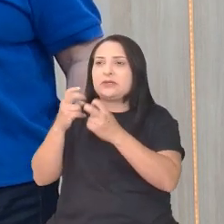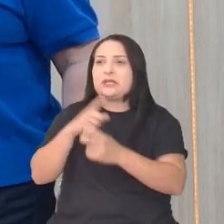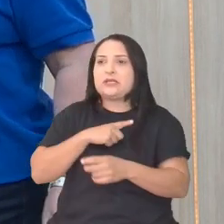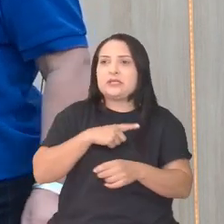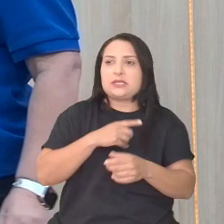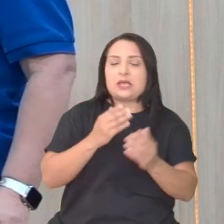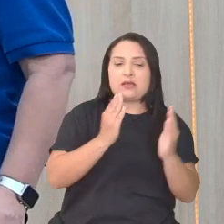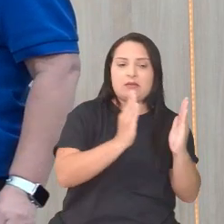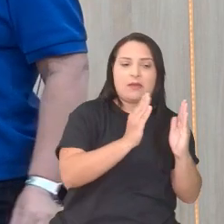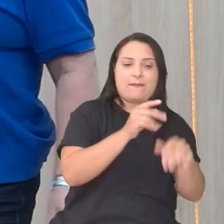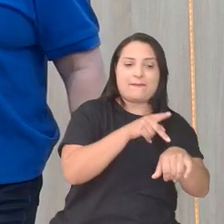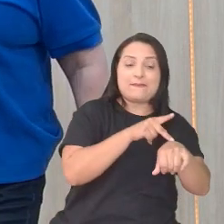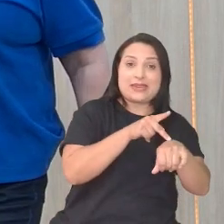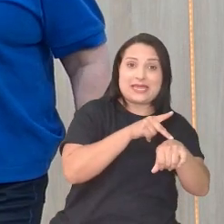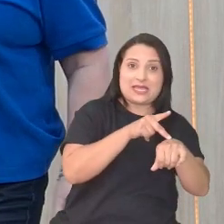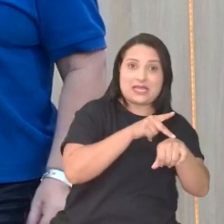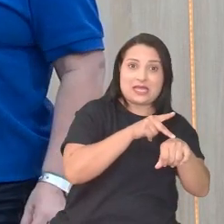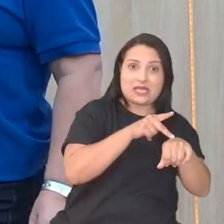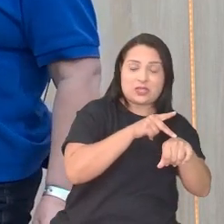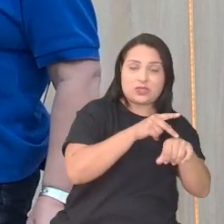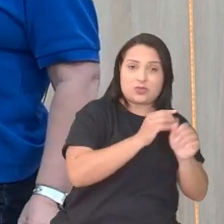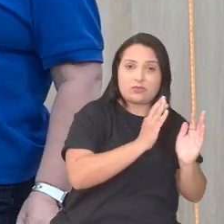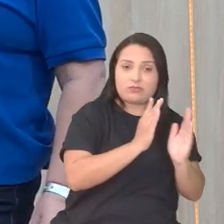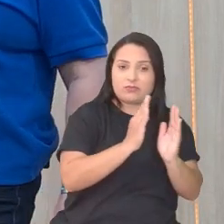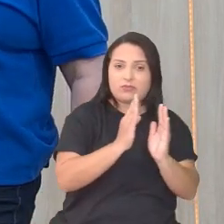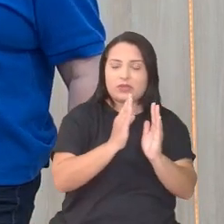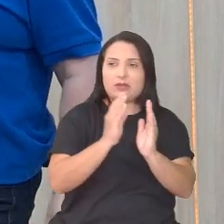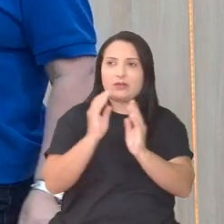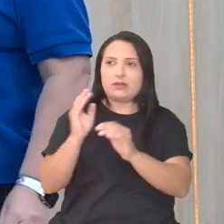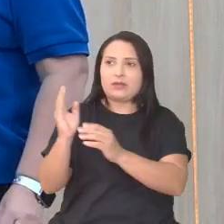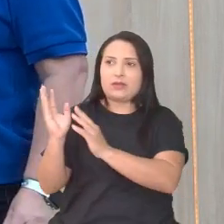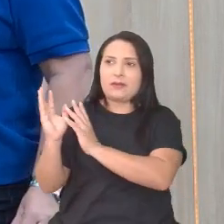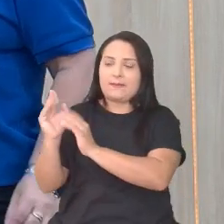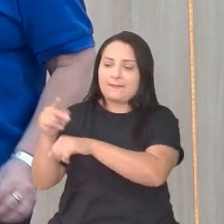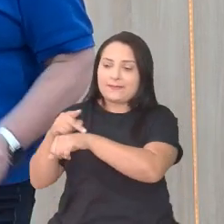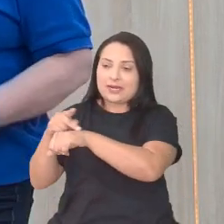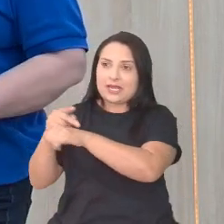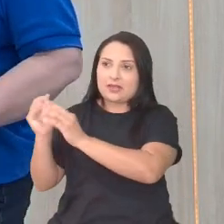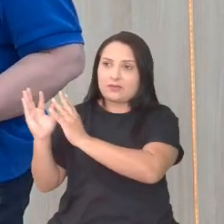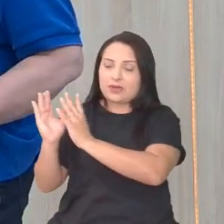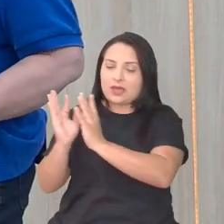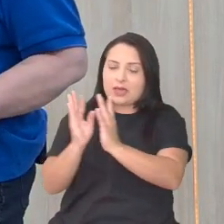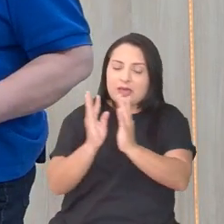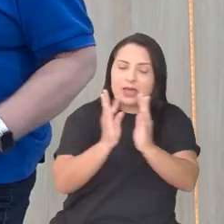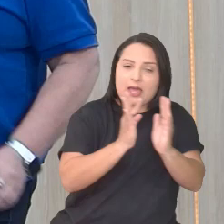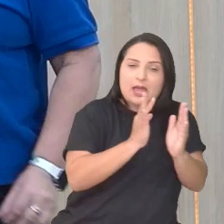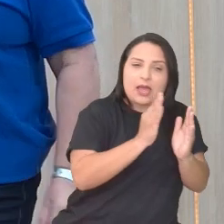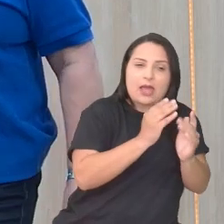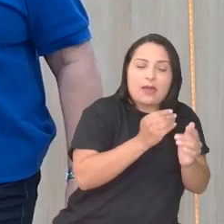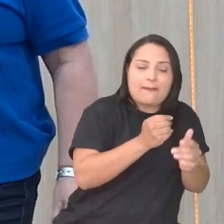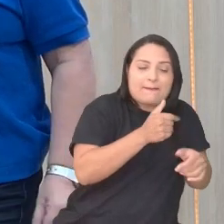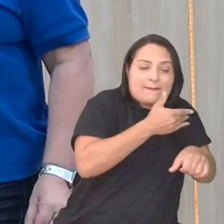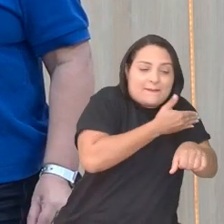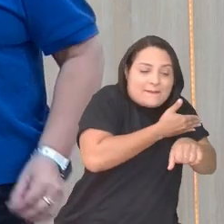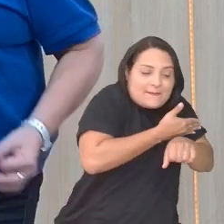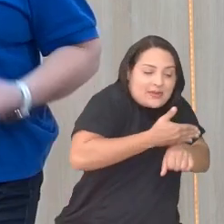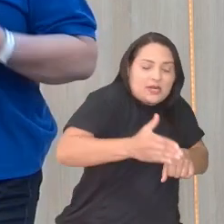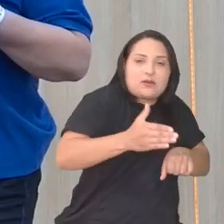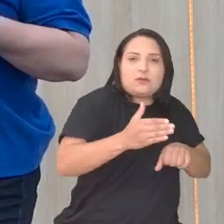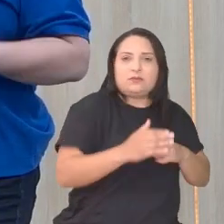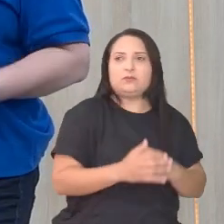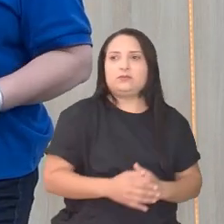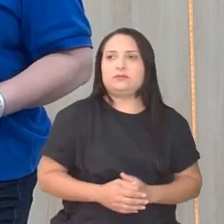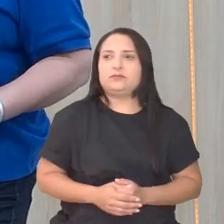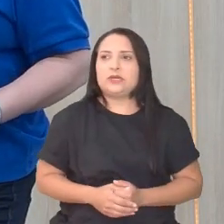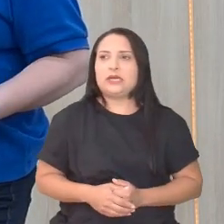não é? Até esse aqui, até o albino. Aquele que a gente não consegue ver a coloração. E aqui vai a minha dica. Se